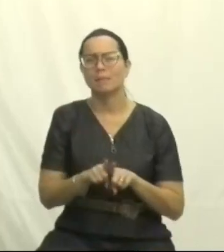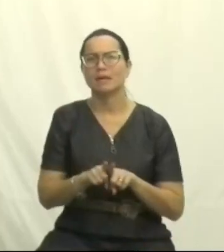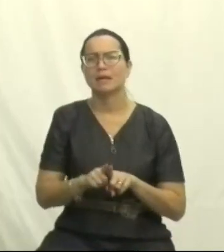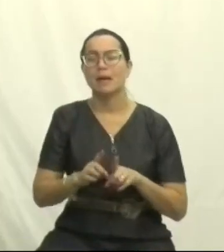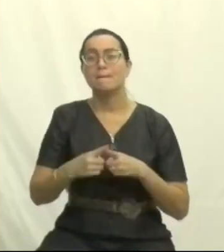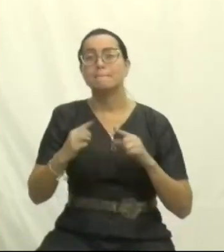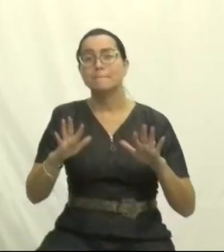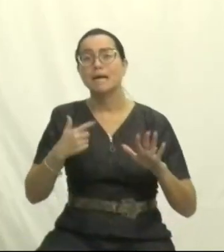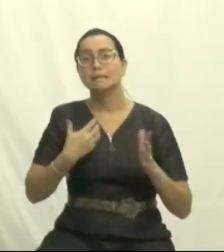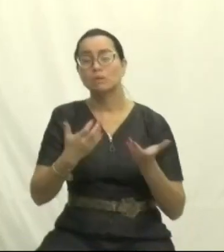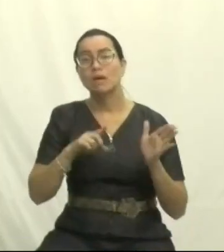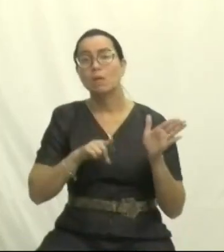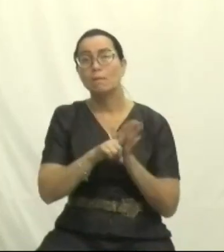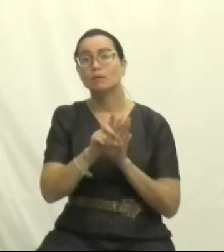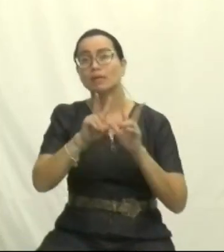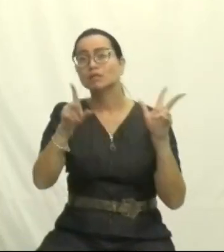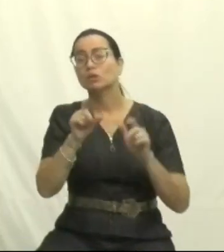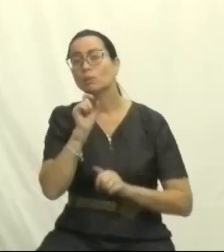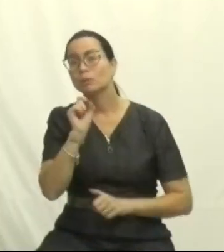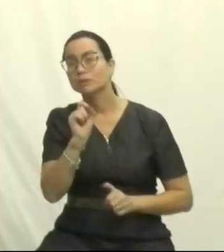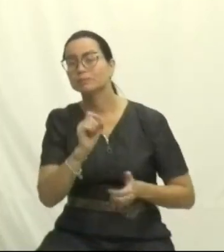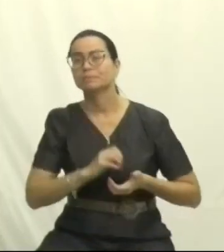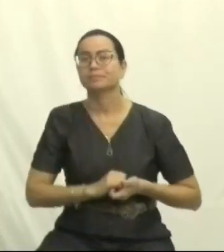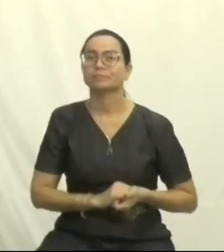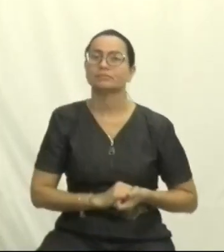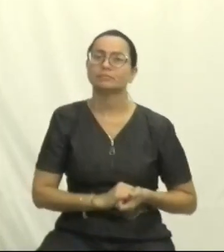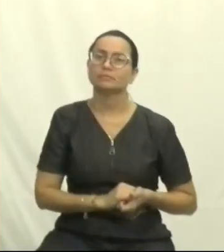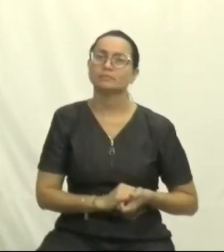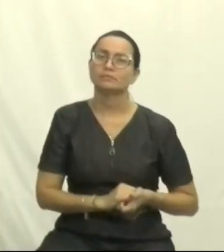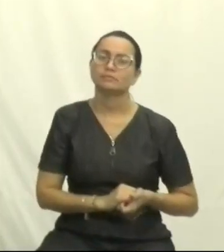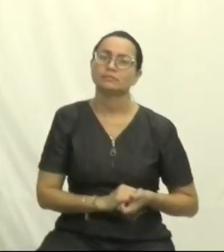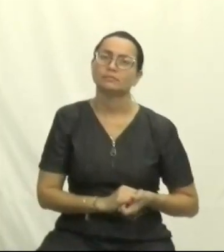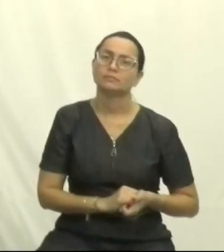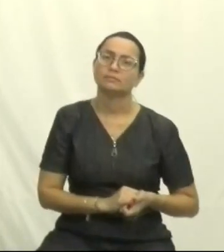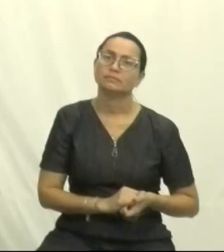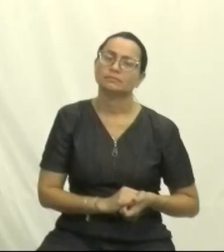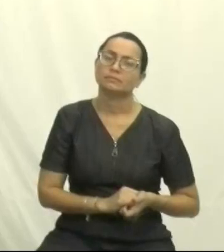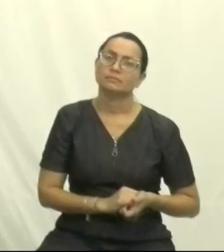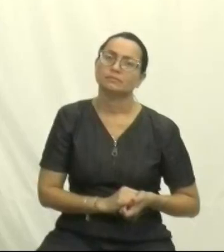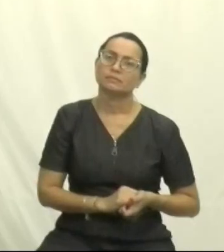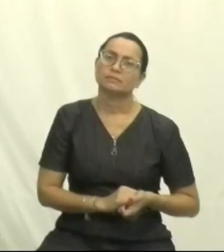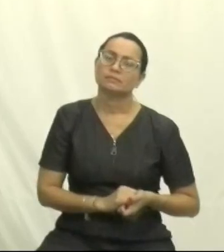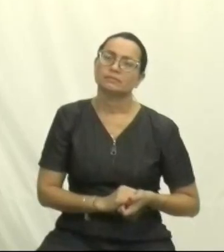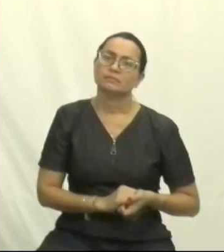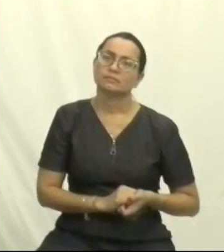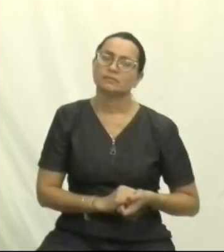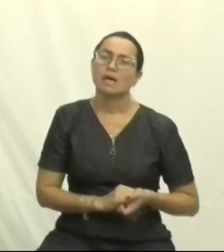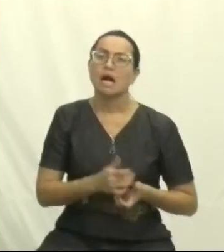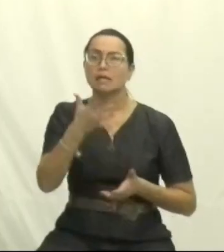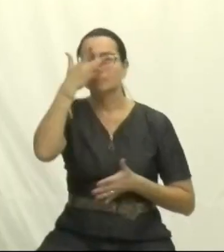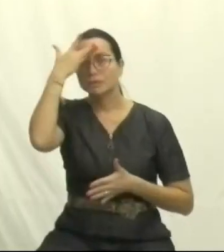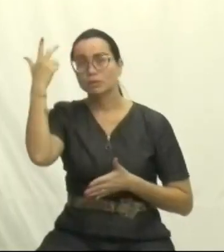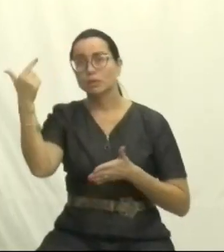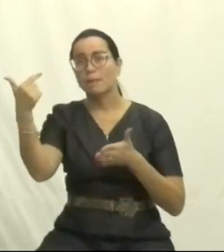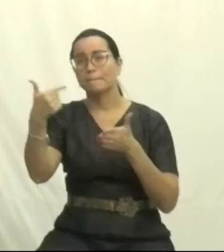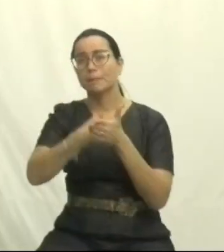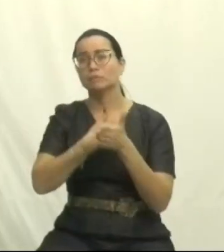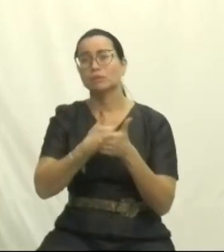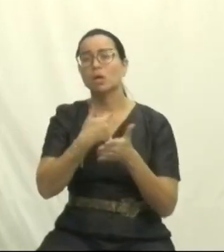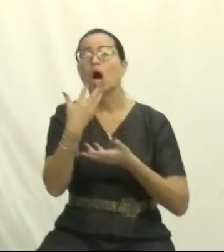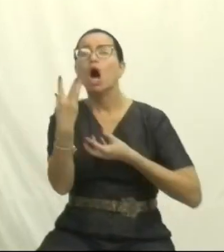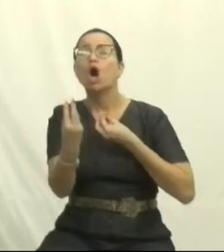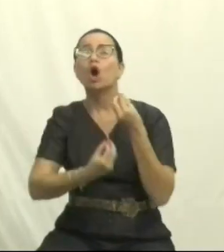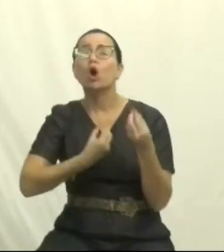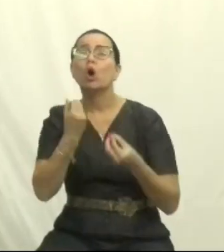minha pergunta é, algumas pessoas nos questionam como se consegue ser bombeiro